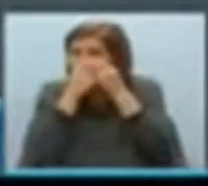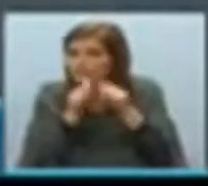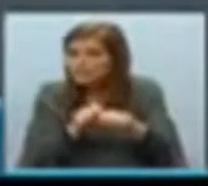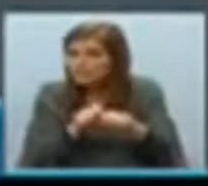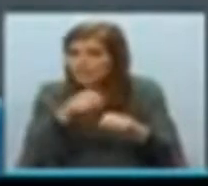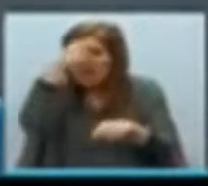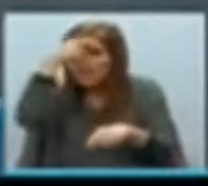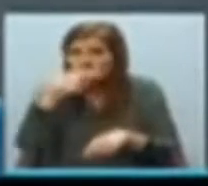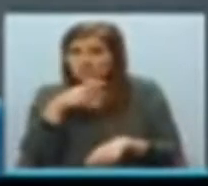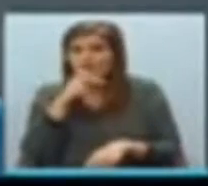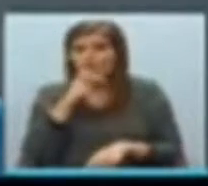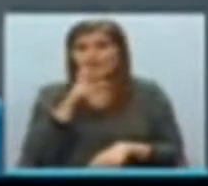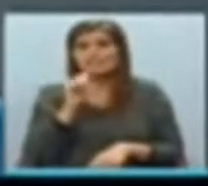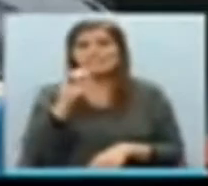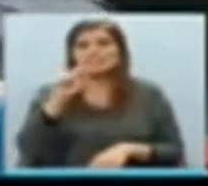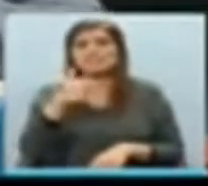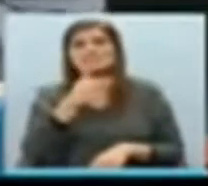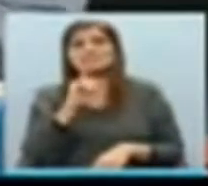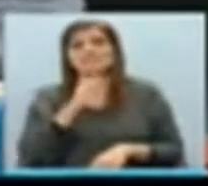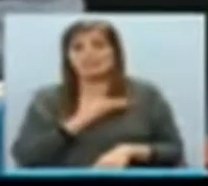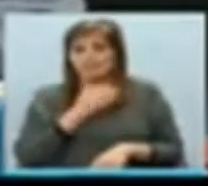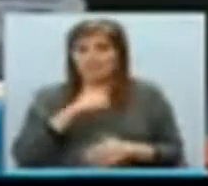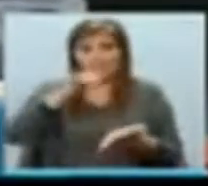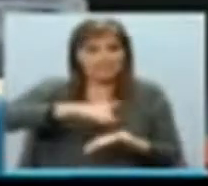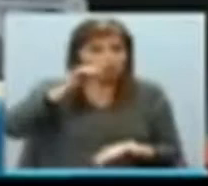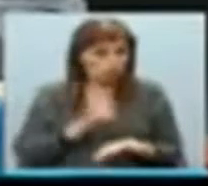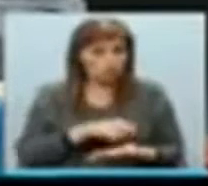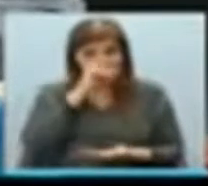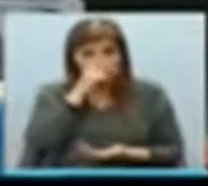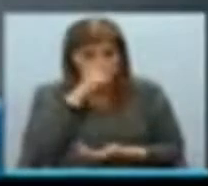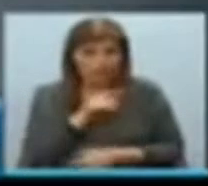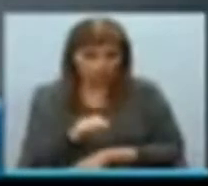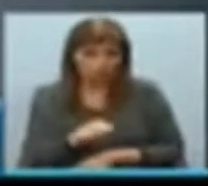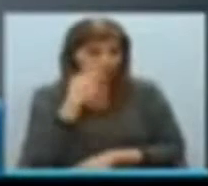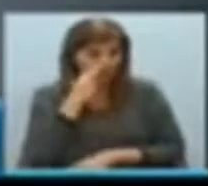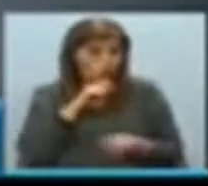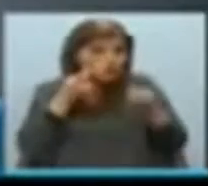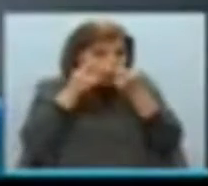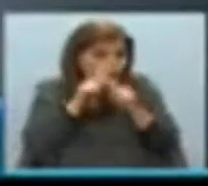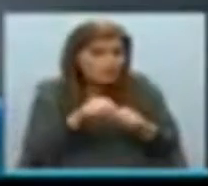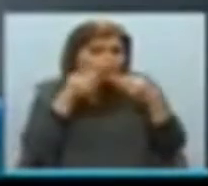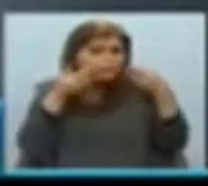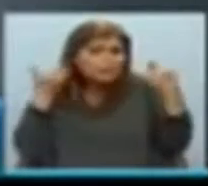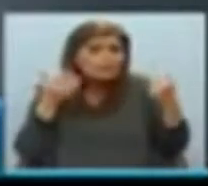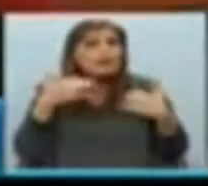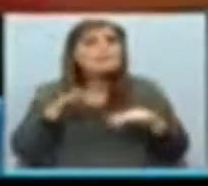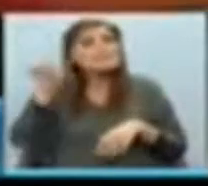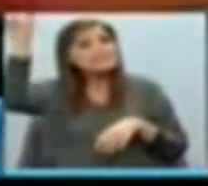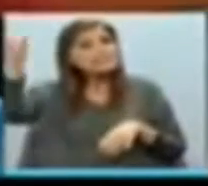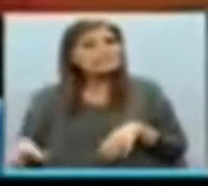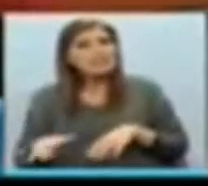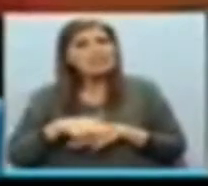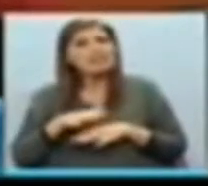fundamentos ditadura de salazar em particular é brasil 'nos imortal center foi